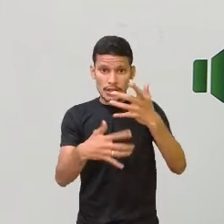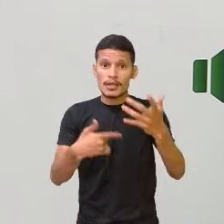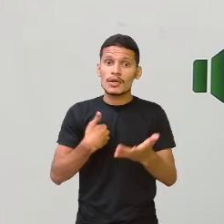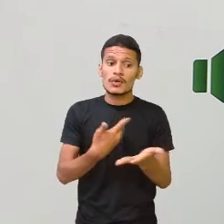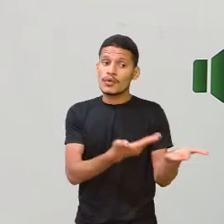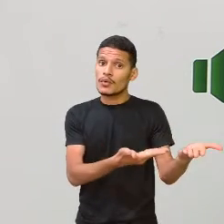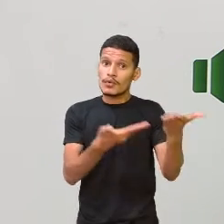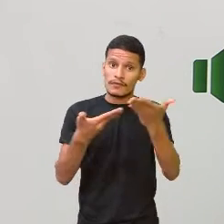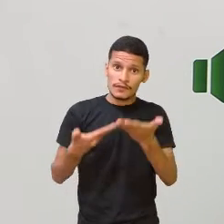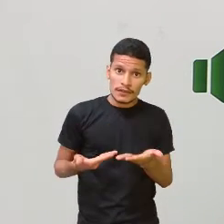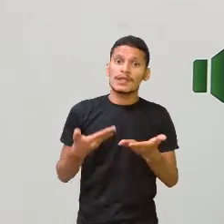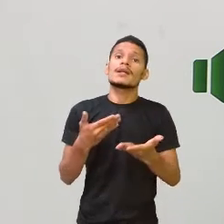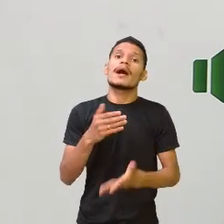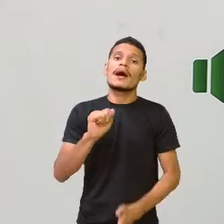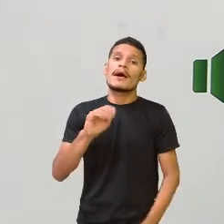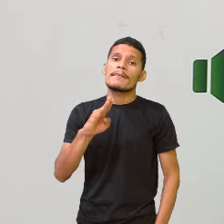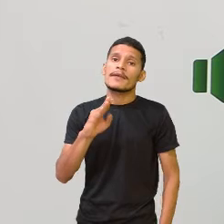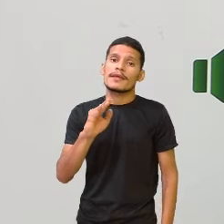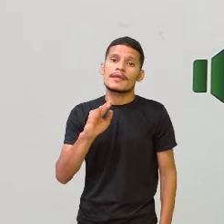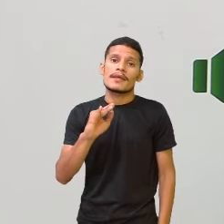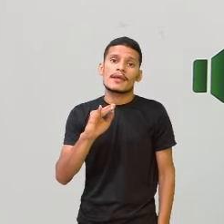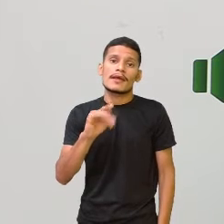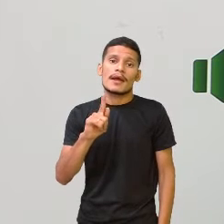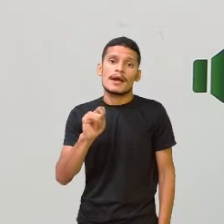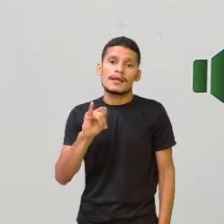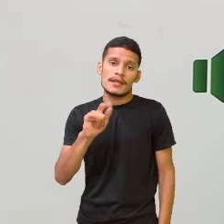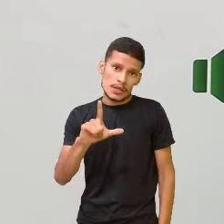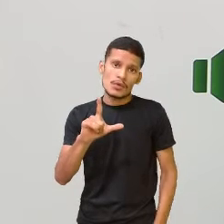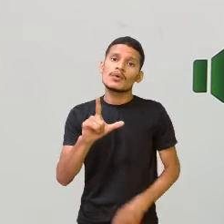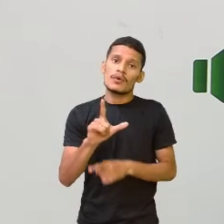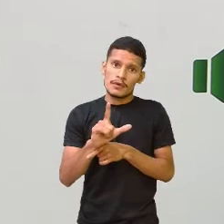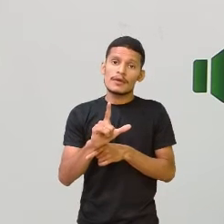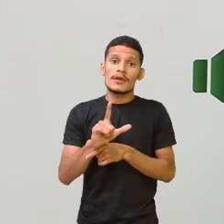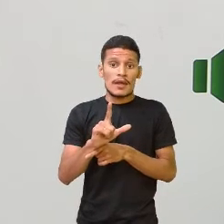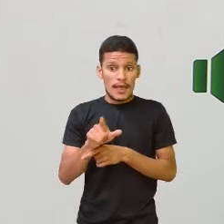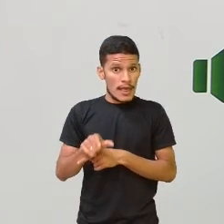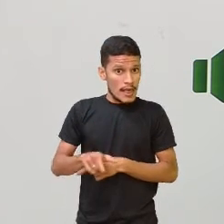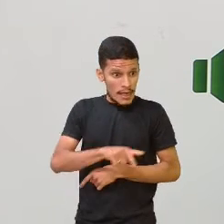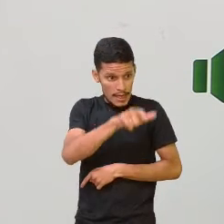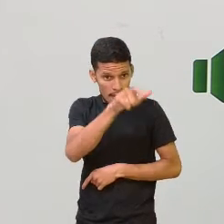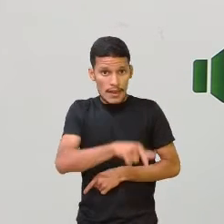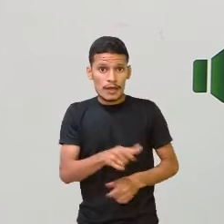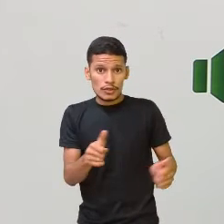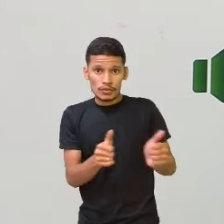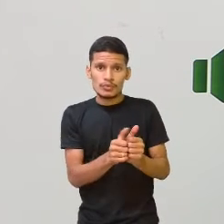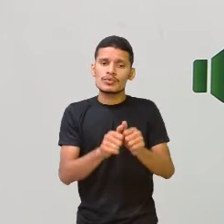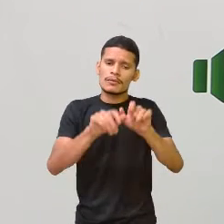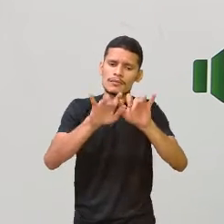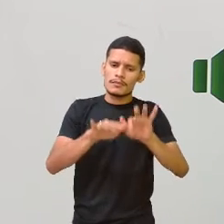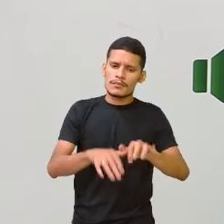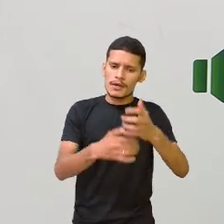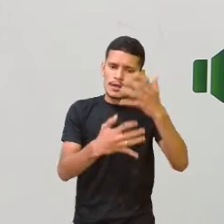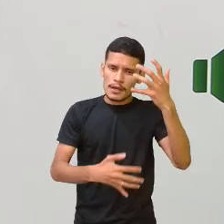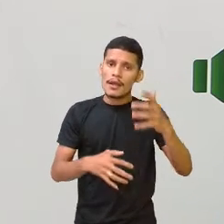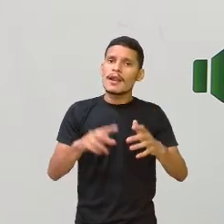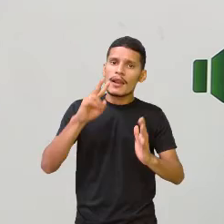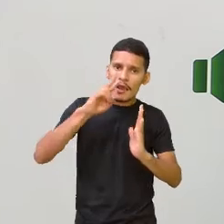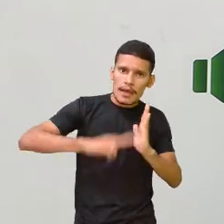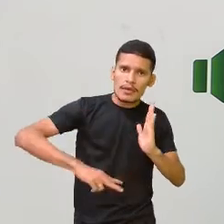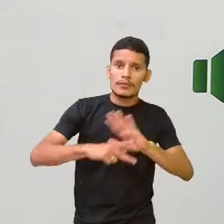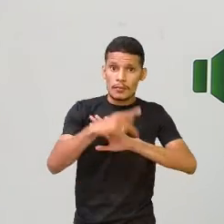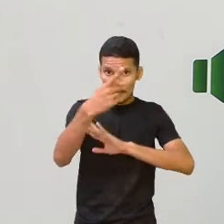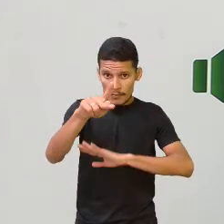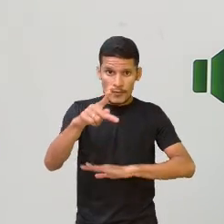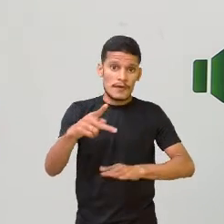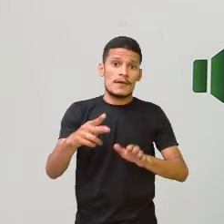professora Abigail Viana. Ela vai estar comigo, passando, lendo e respondendo vocês, tá? Bom dia,